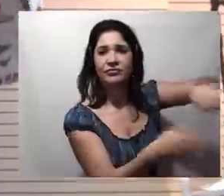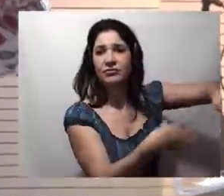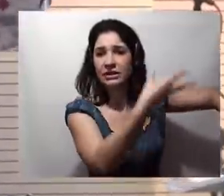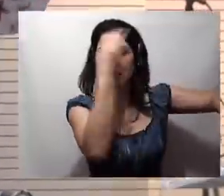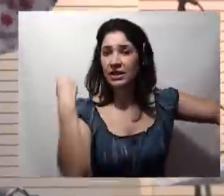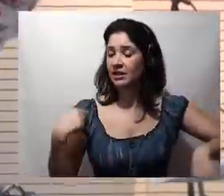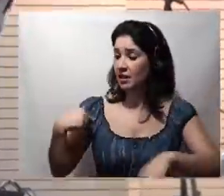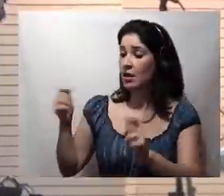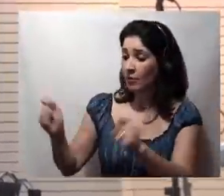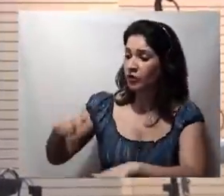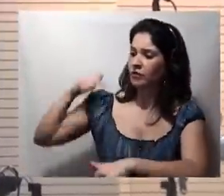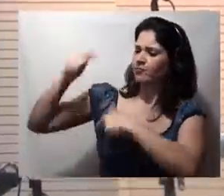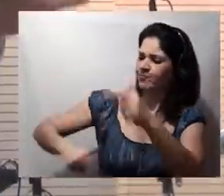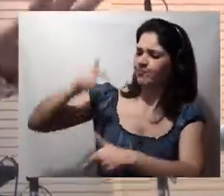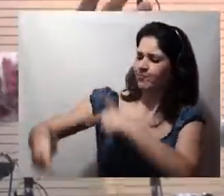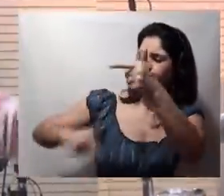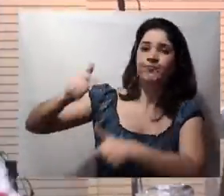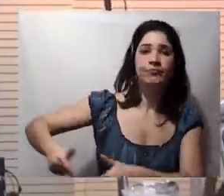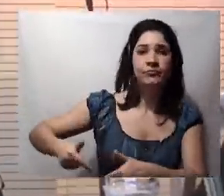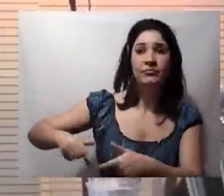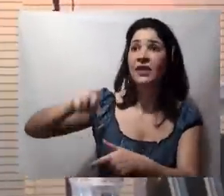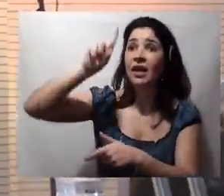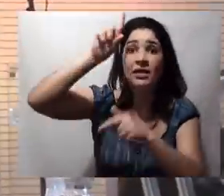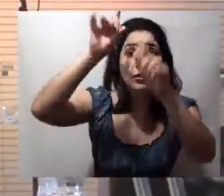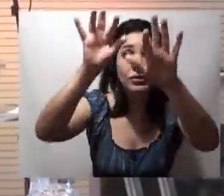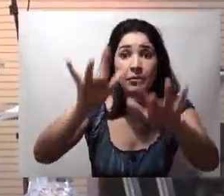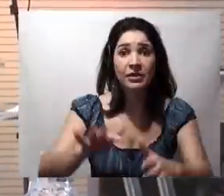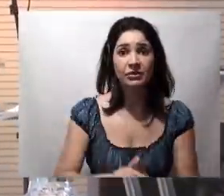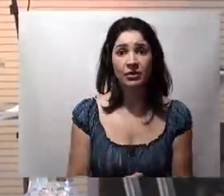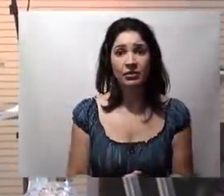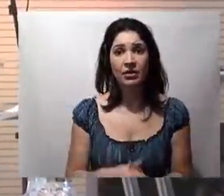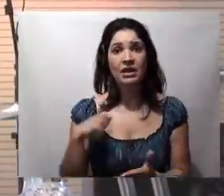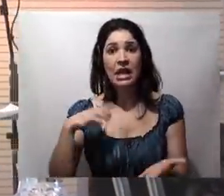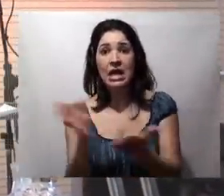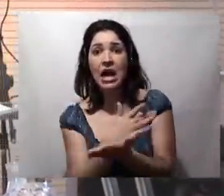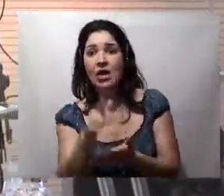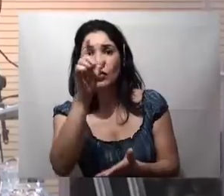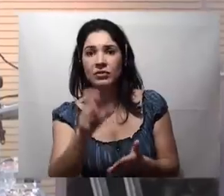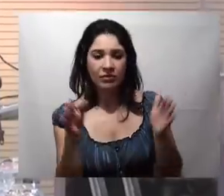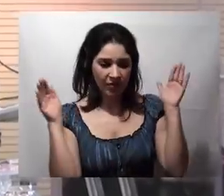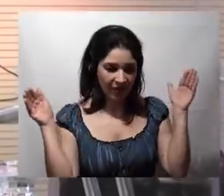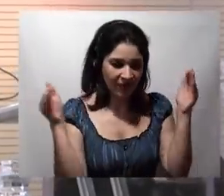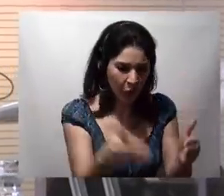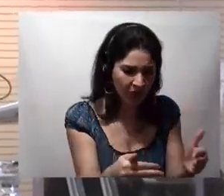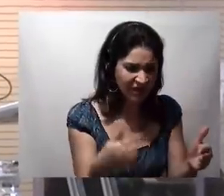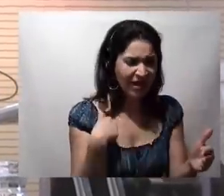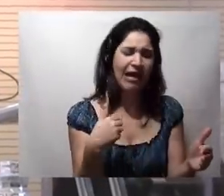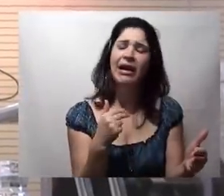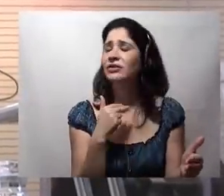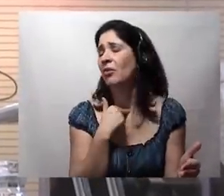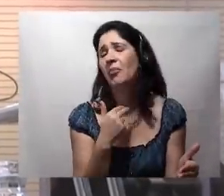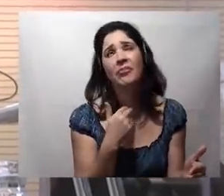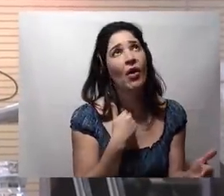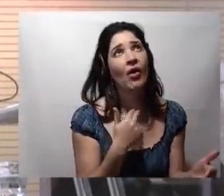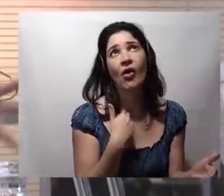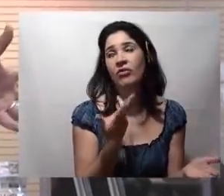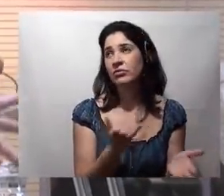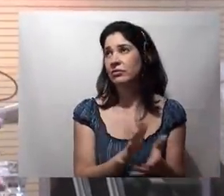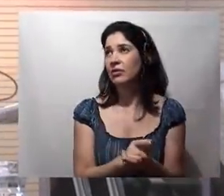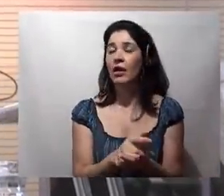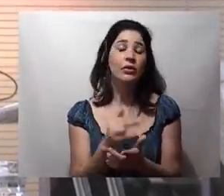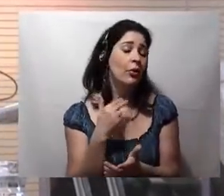dessa igreja só tá concentrado no que não pode ah ah não posso mais